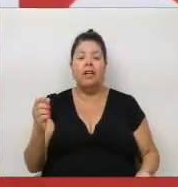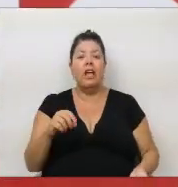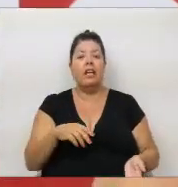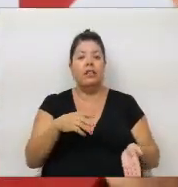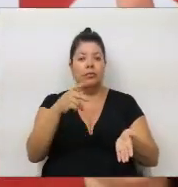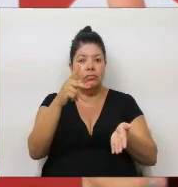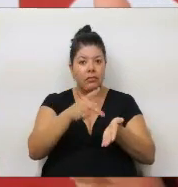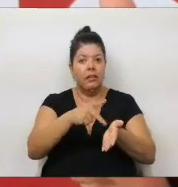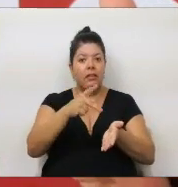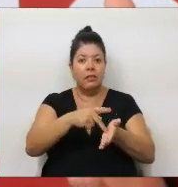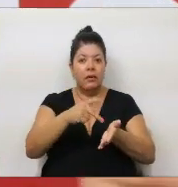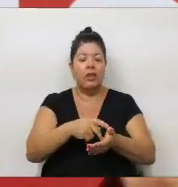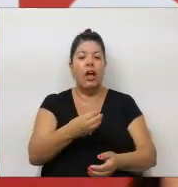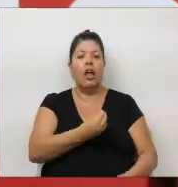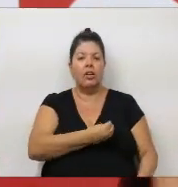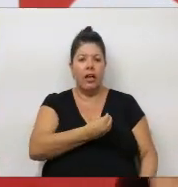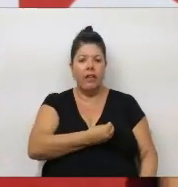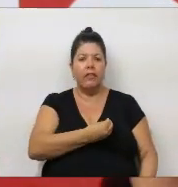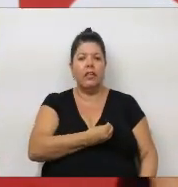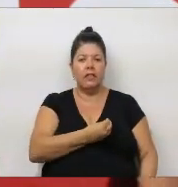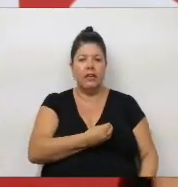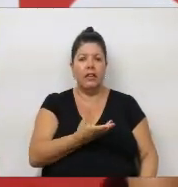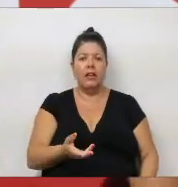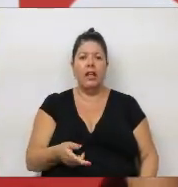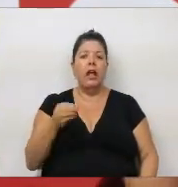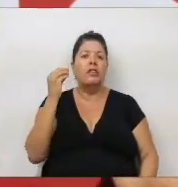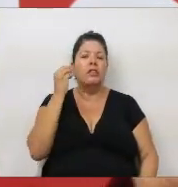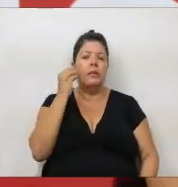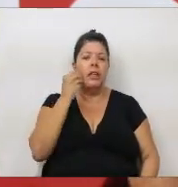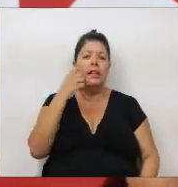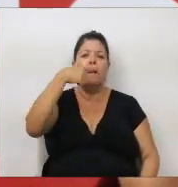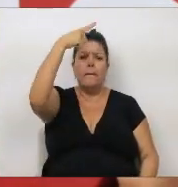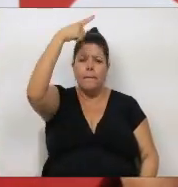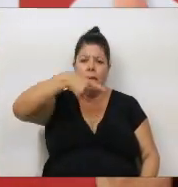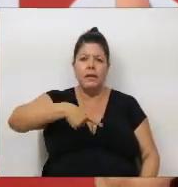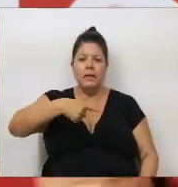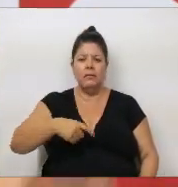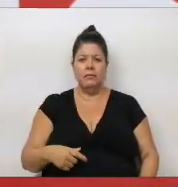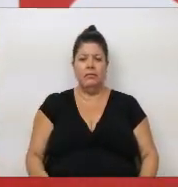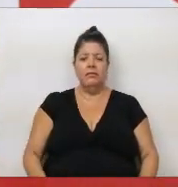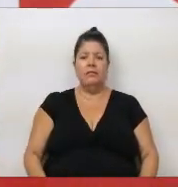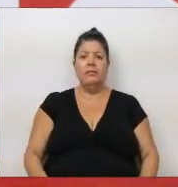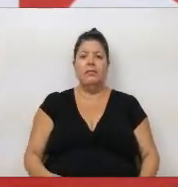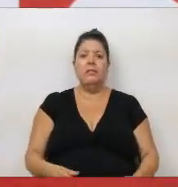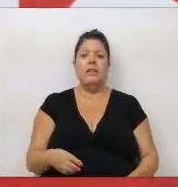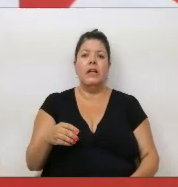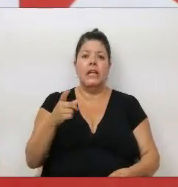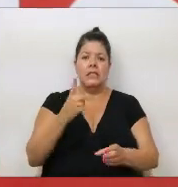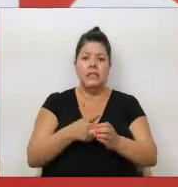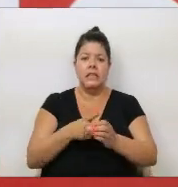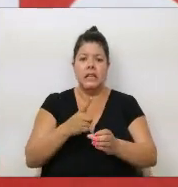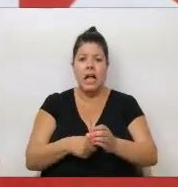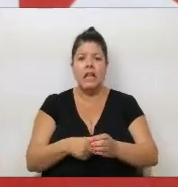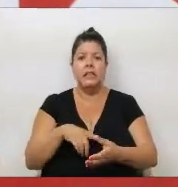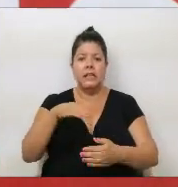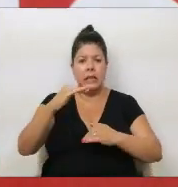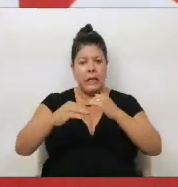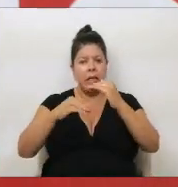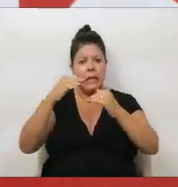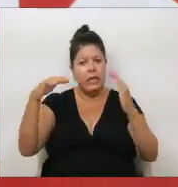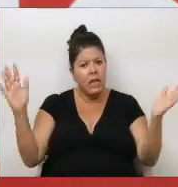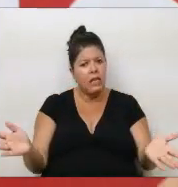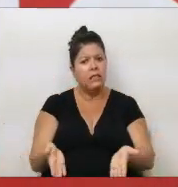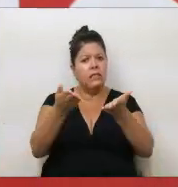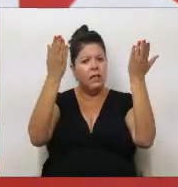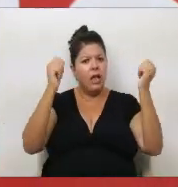plenamente... Eu já vivenciei isso, eu falo isso assim de experiência própria que nós tivemos na nossa cidade, a cidade cresceu